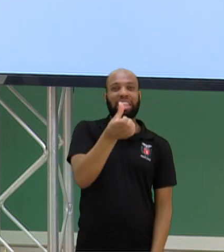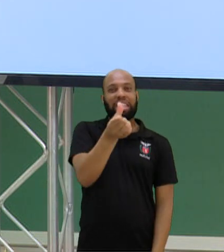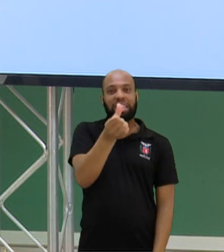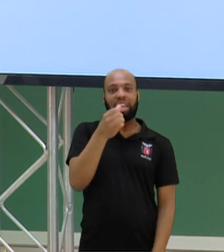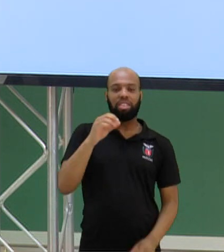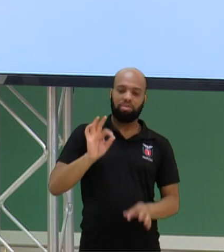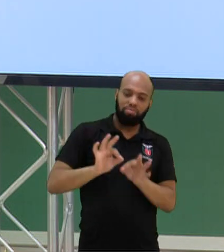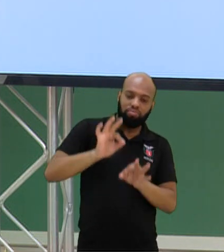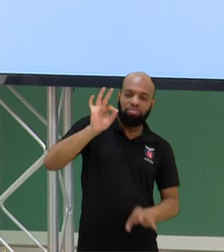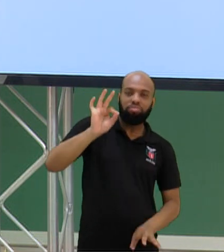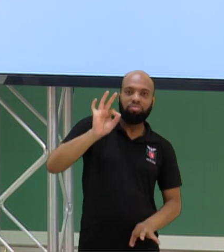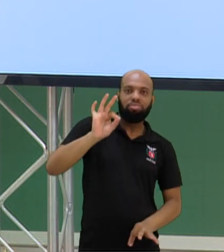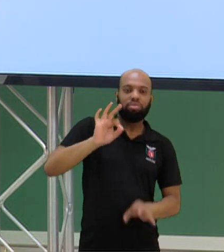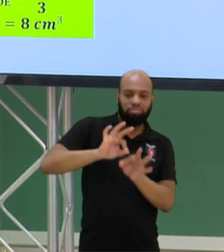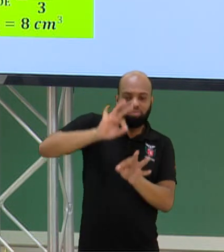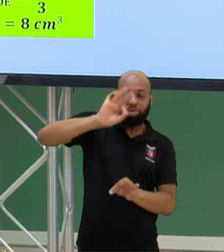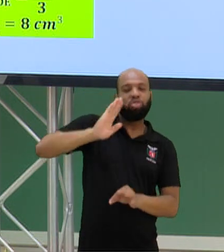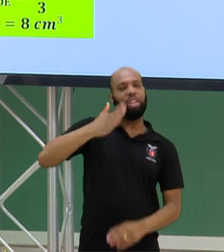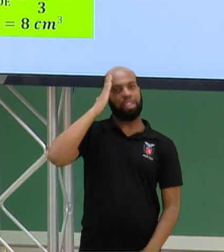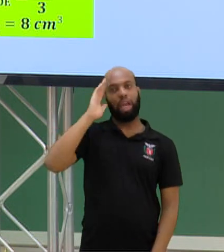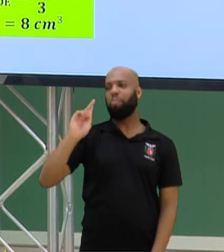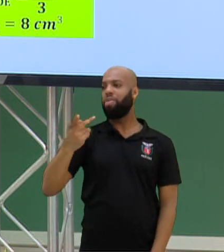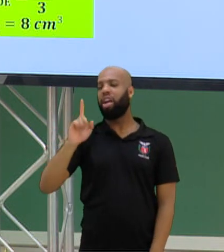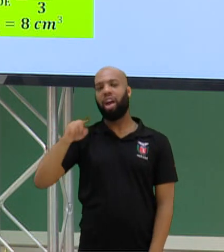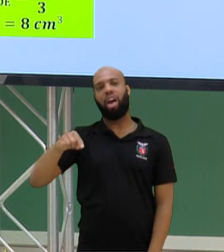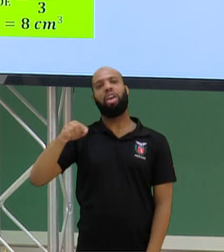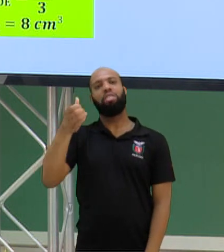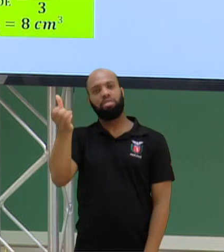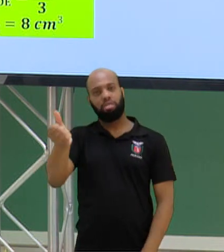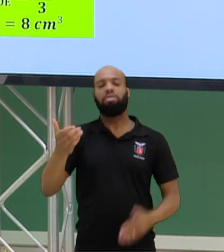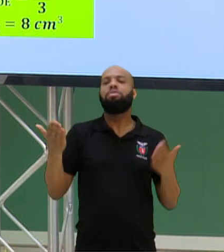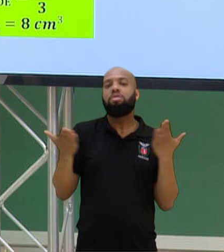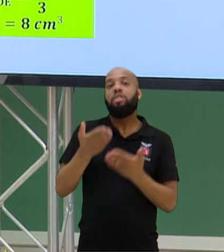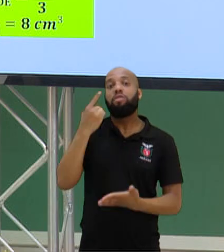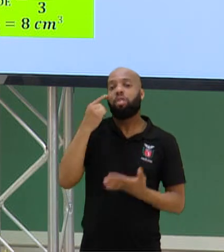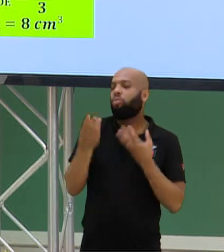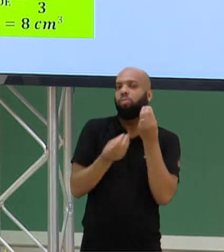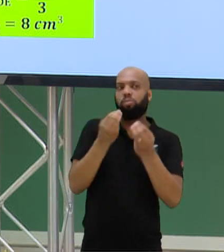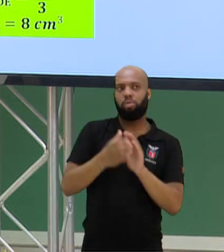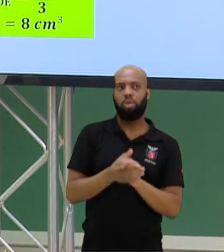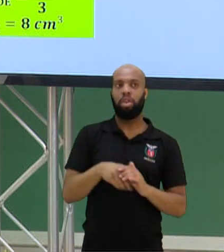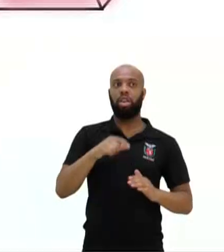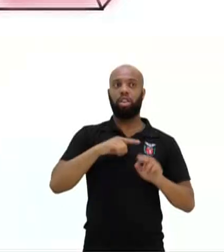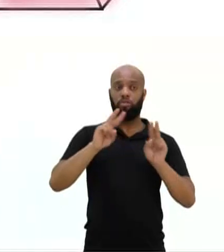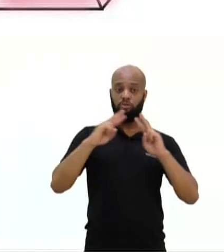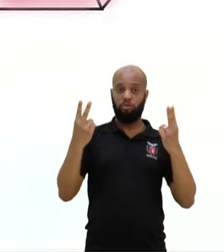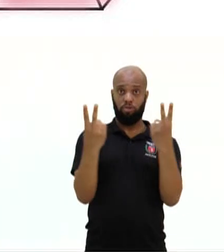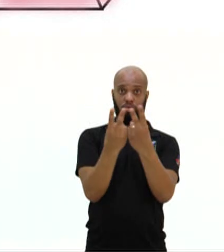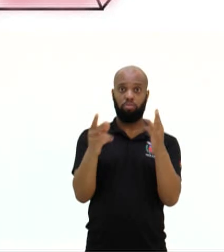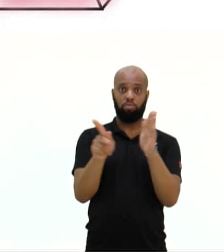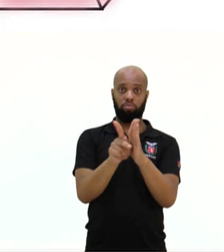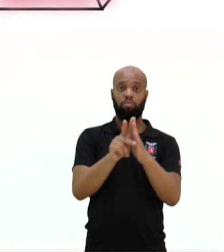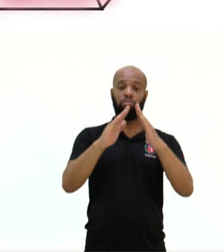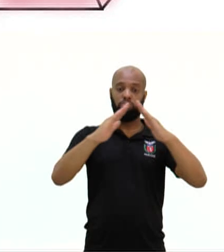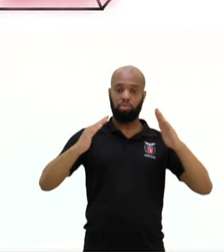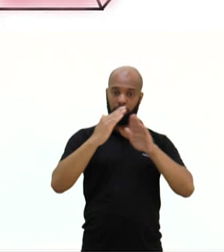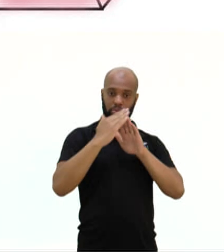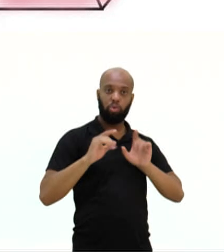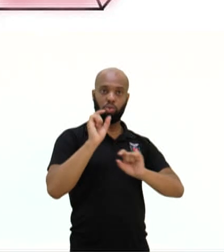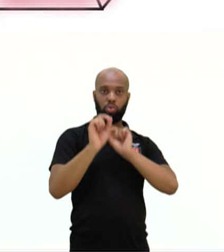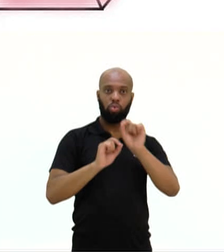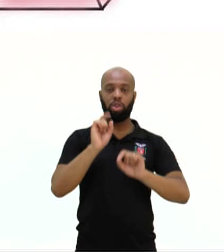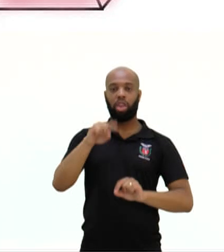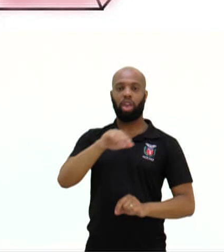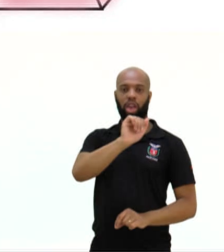tenho altura. A altura vale 6, né? Então, vamos ver aqui como que ficou isso. Eu tenho lá o volume da pirâmide, que é a área da